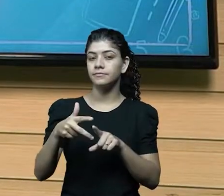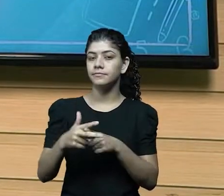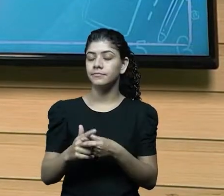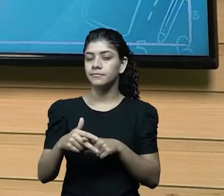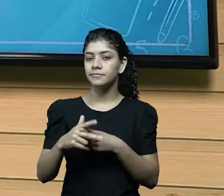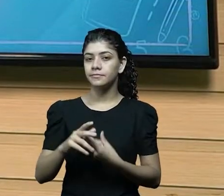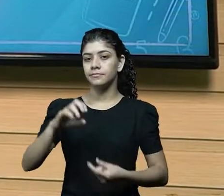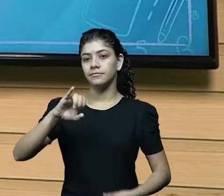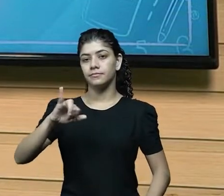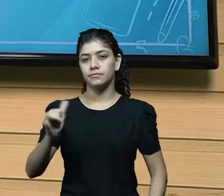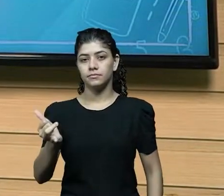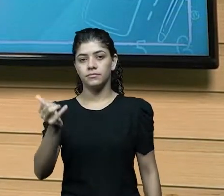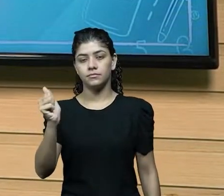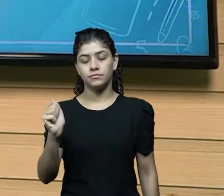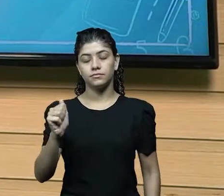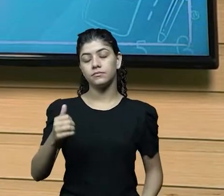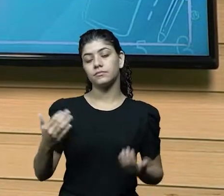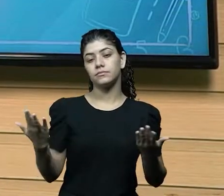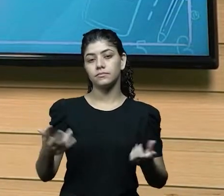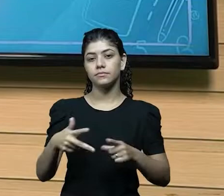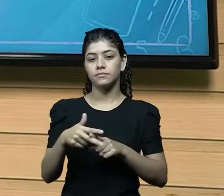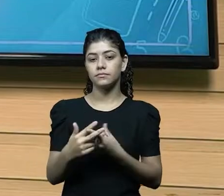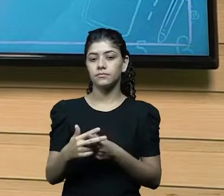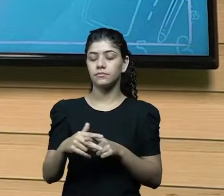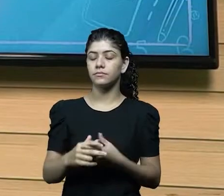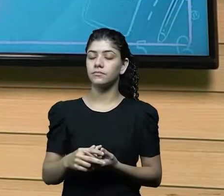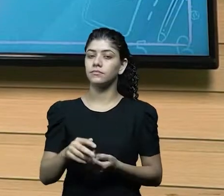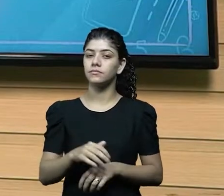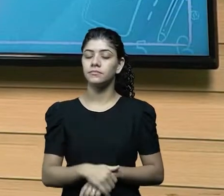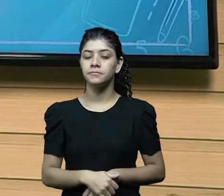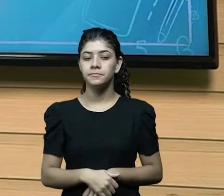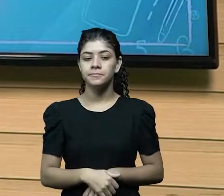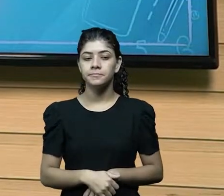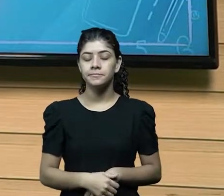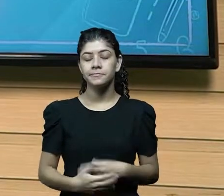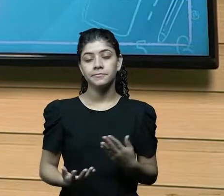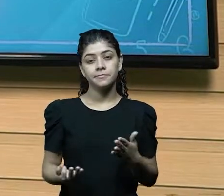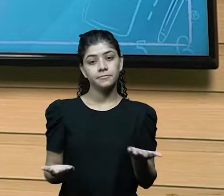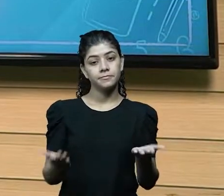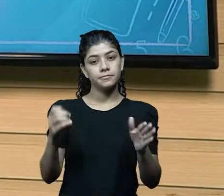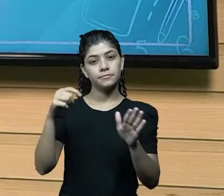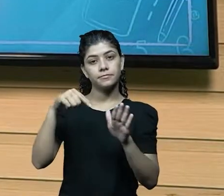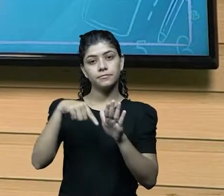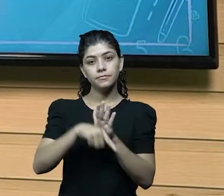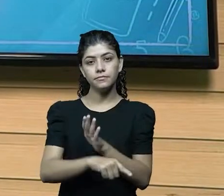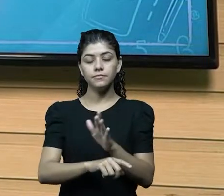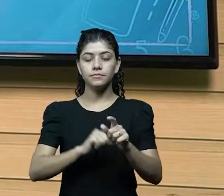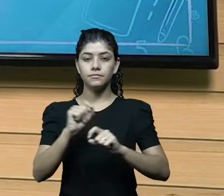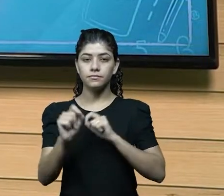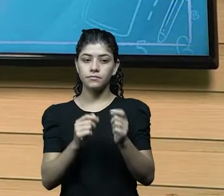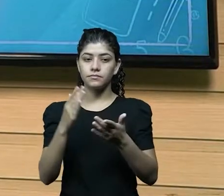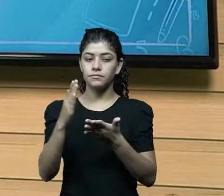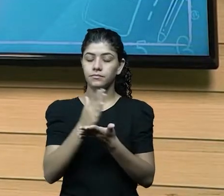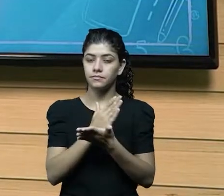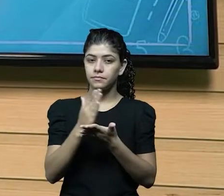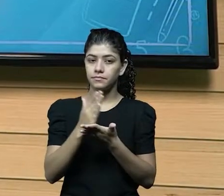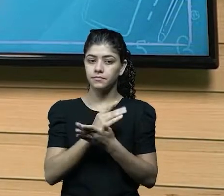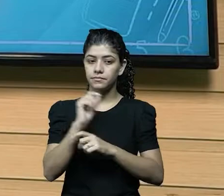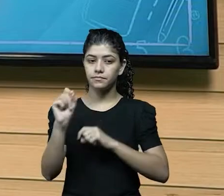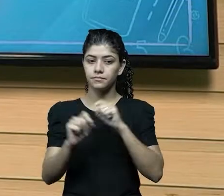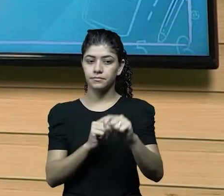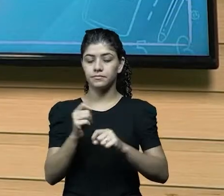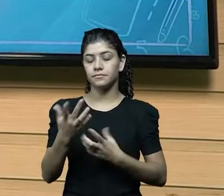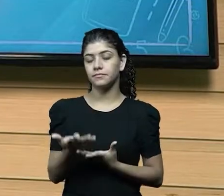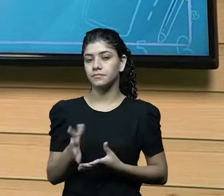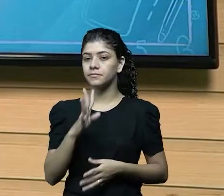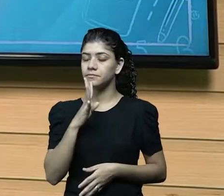disciplina de metrologia. Hoje nós vamos nos aprofundar em alguns instrumentos de medida que nós já vimos nas